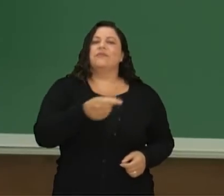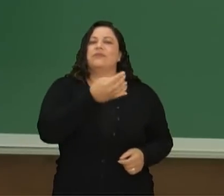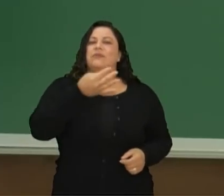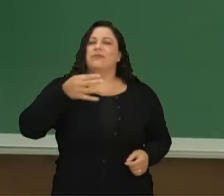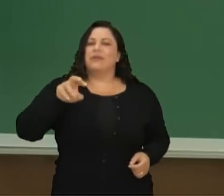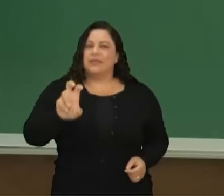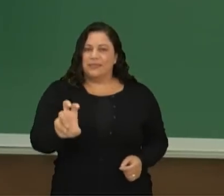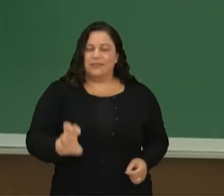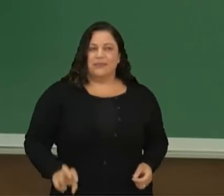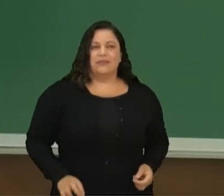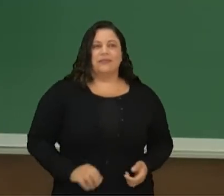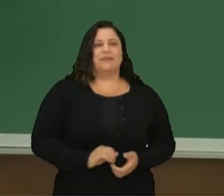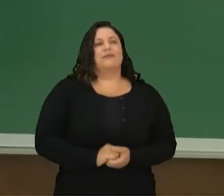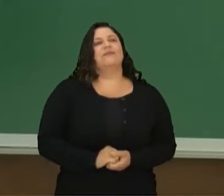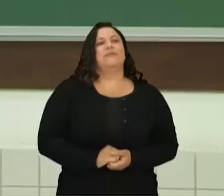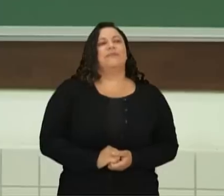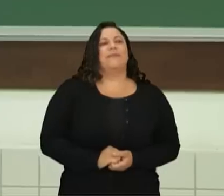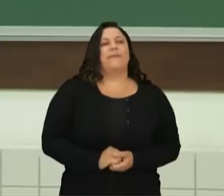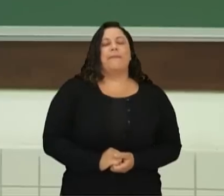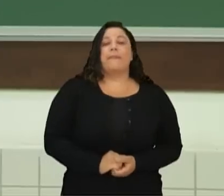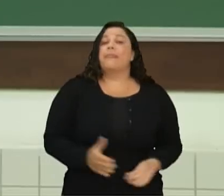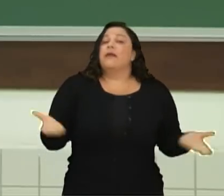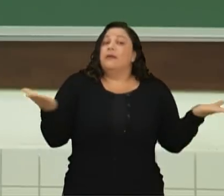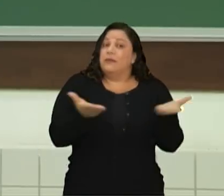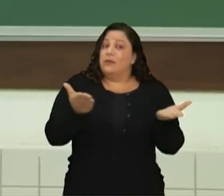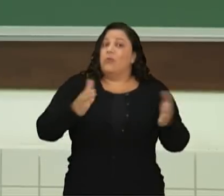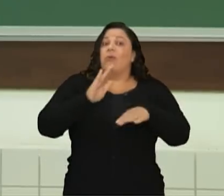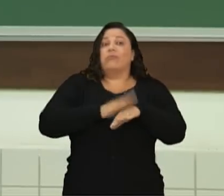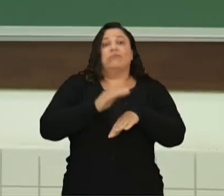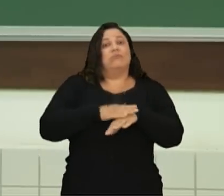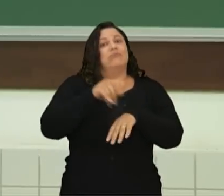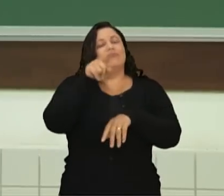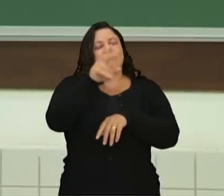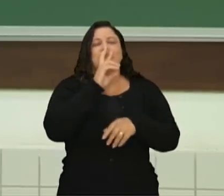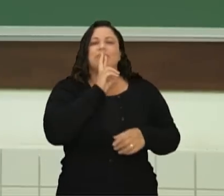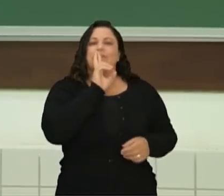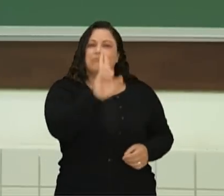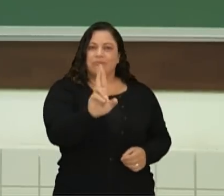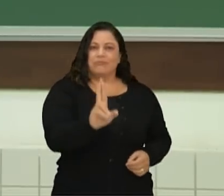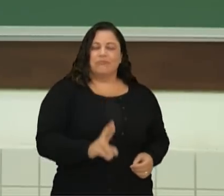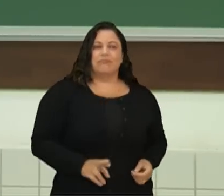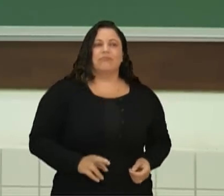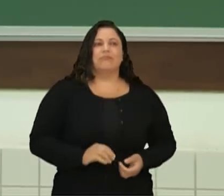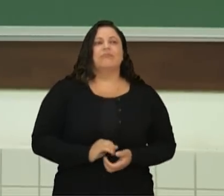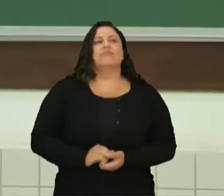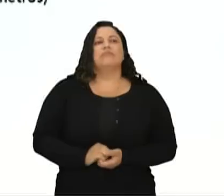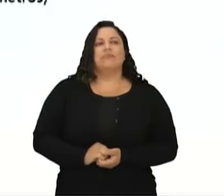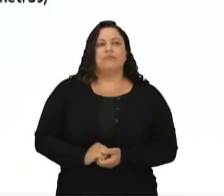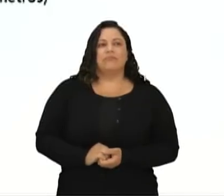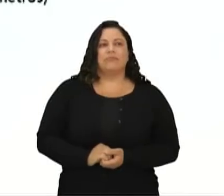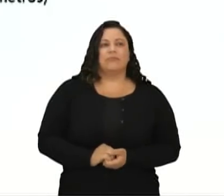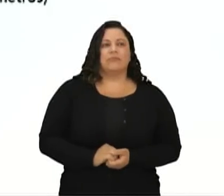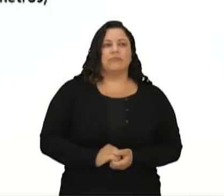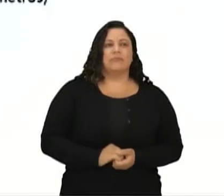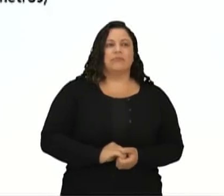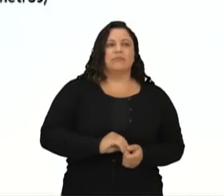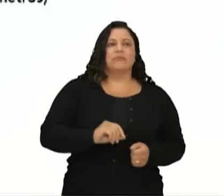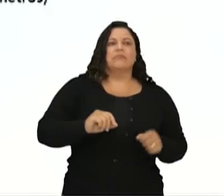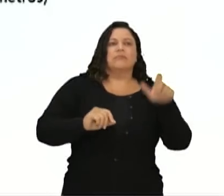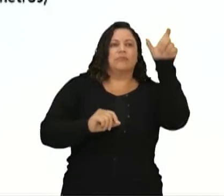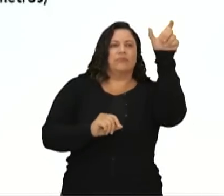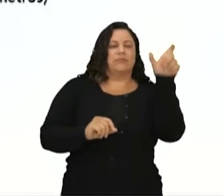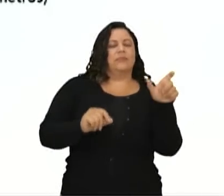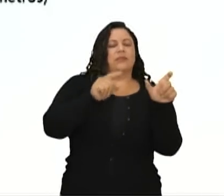6,45. Então, agora é a vez de vocês resolverem. Vejamos aqui. O histograma